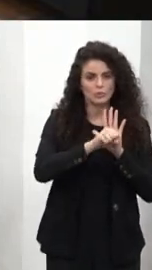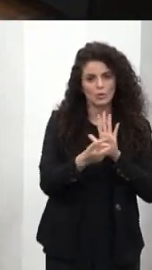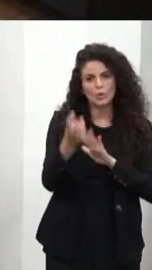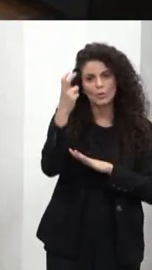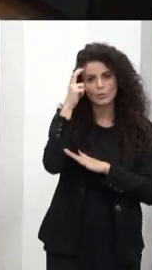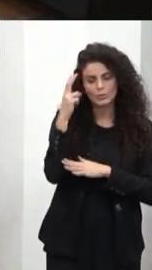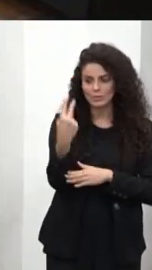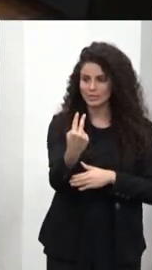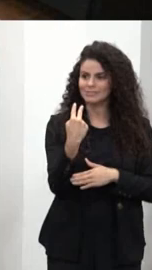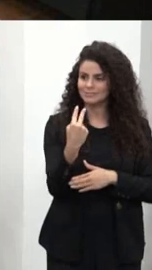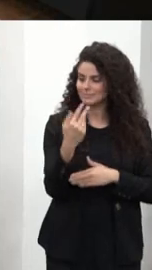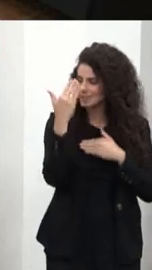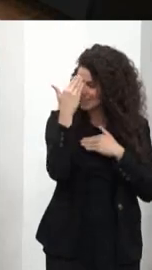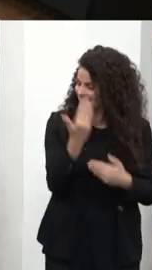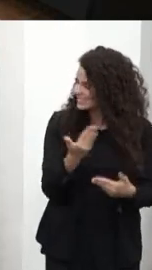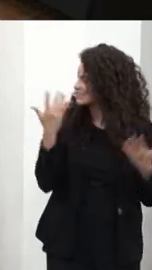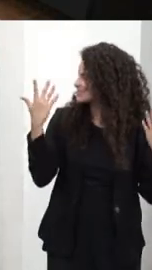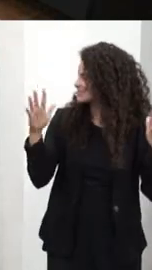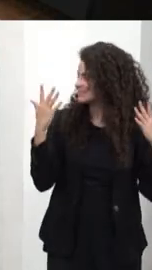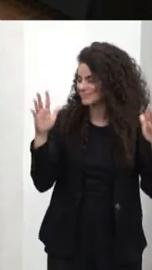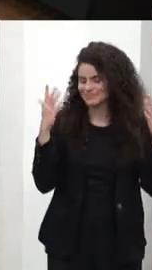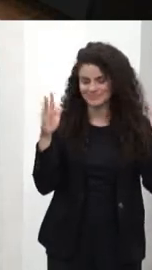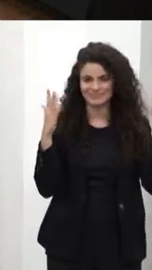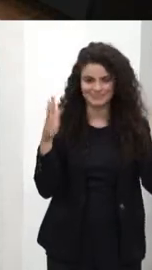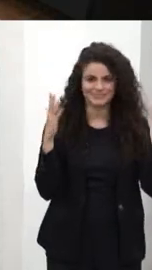tá nos assistindo obrigada obrigado